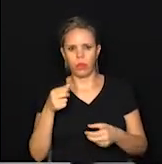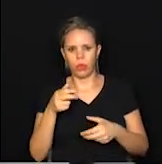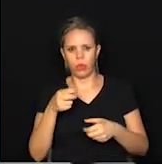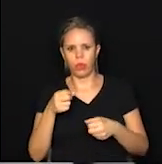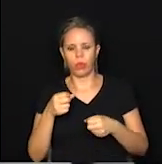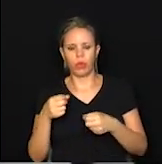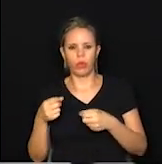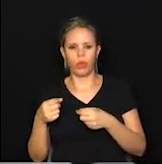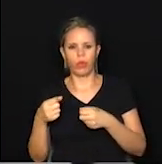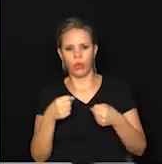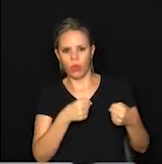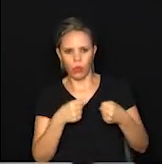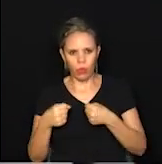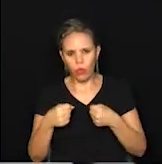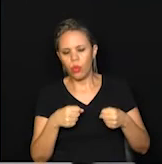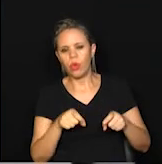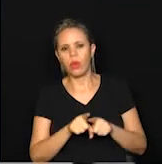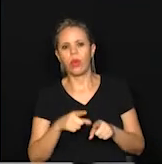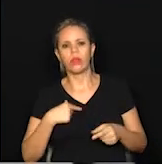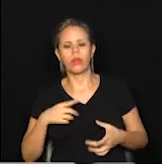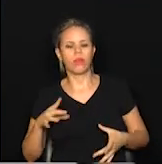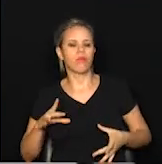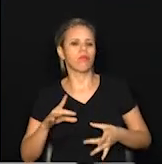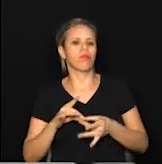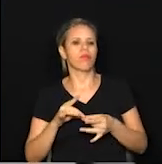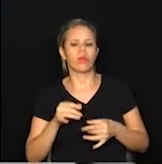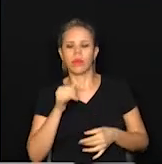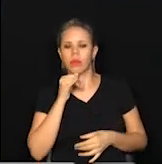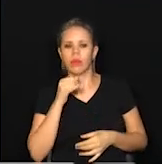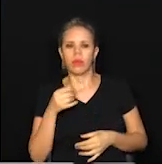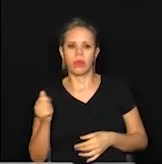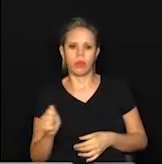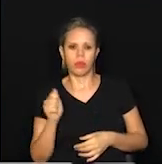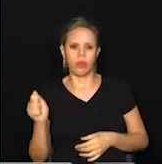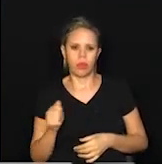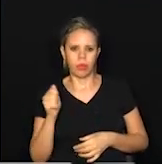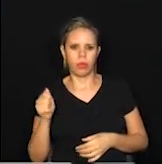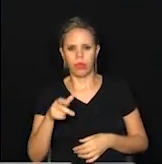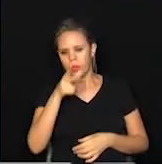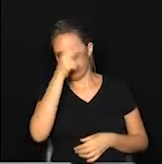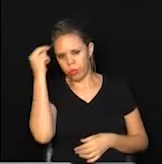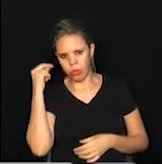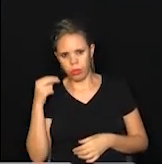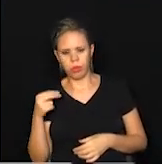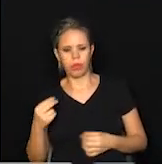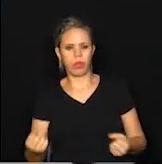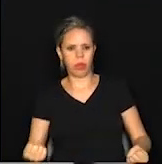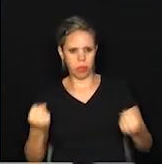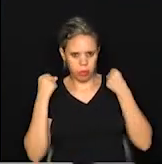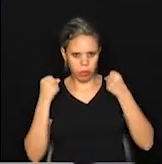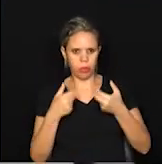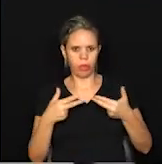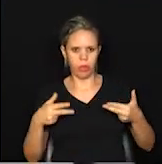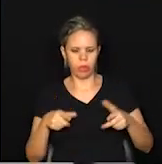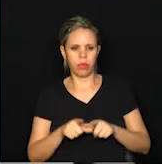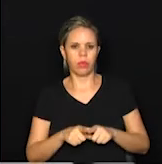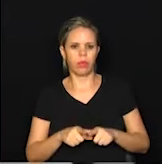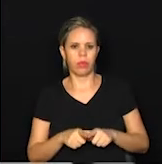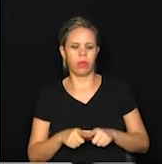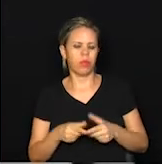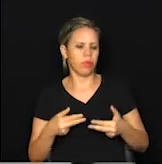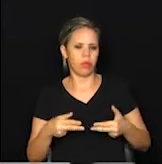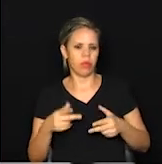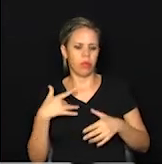medieval. Existe algum tipo de parceria entre associações e a prefeitura com academias, pilates, algo